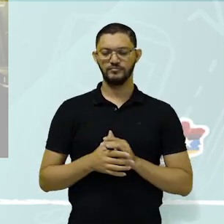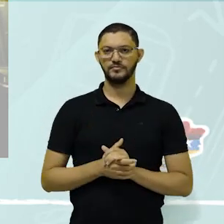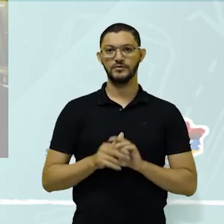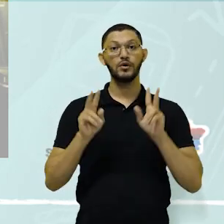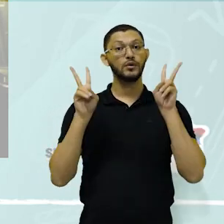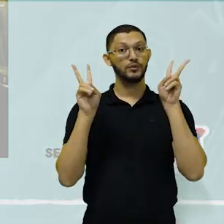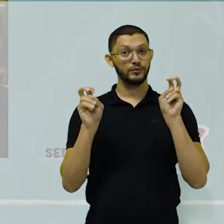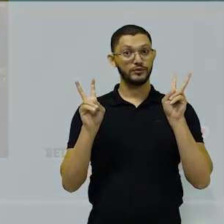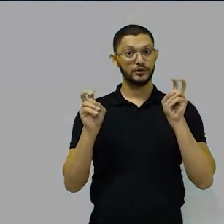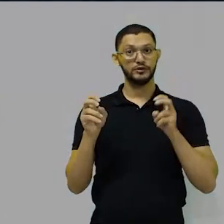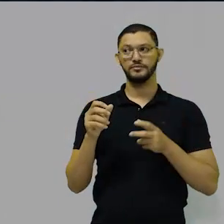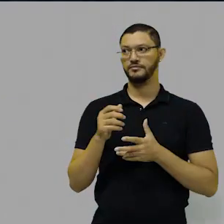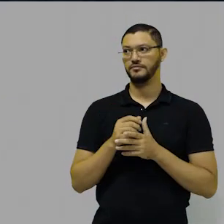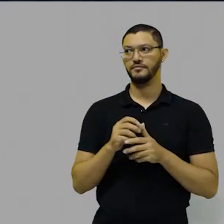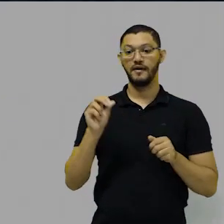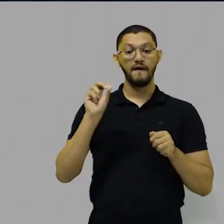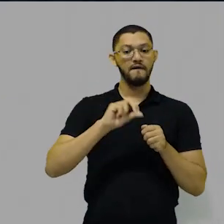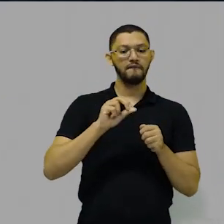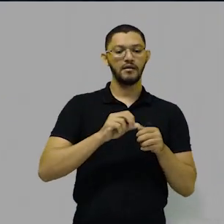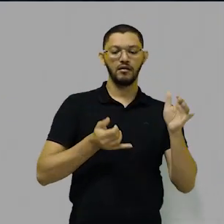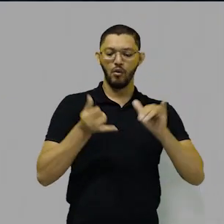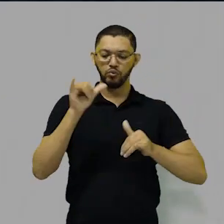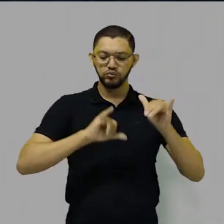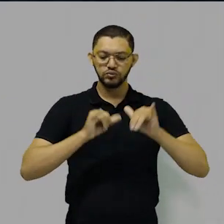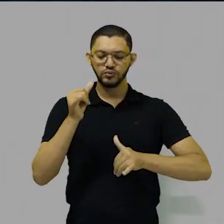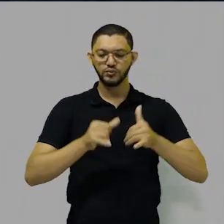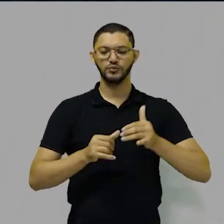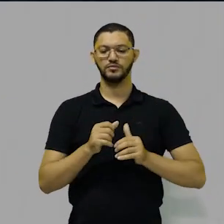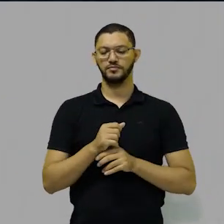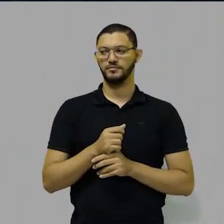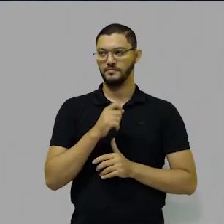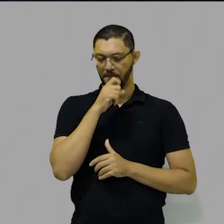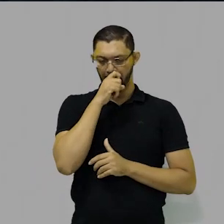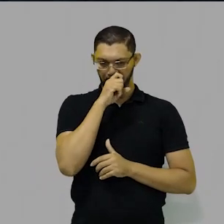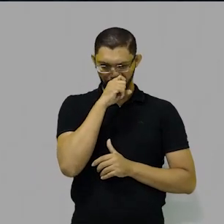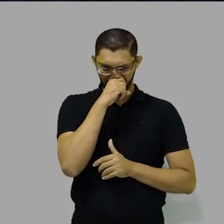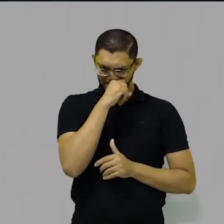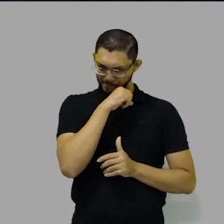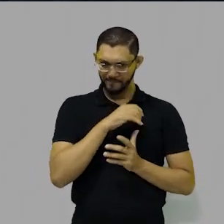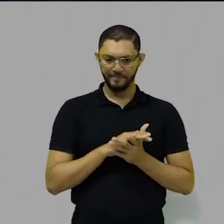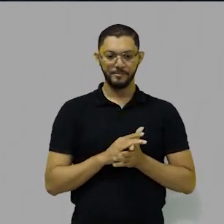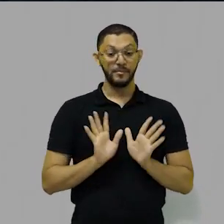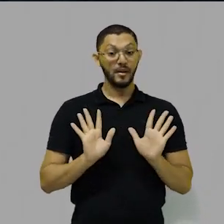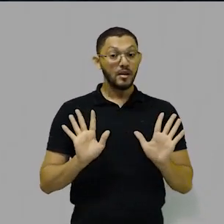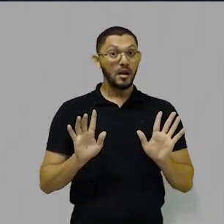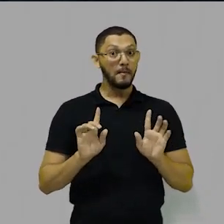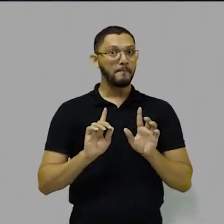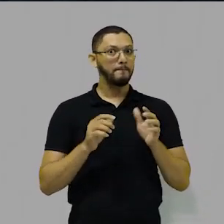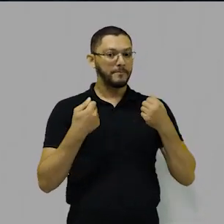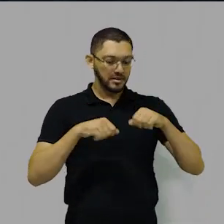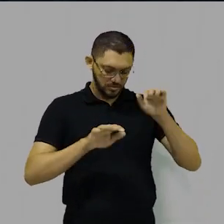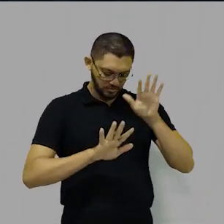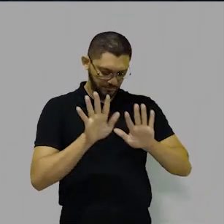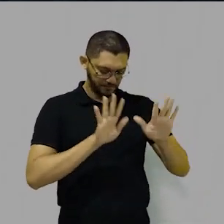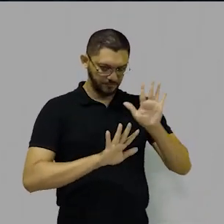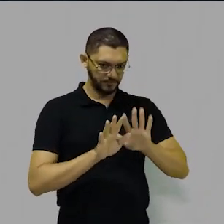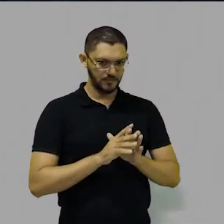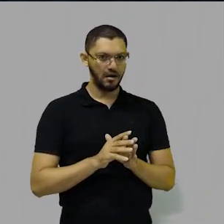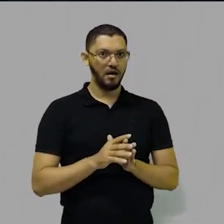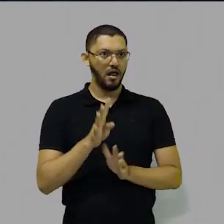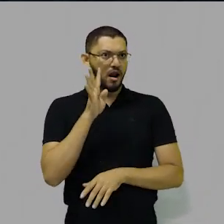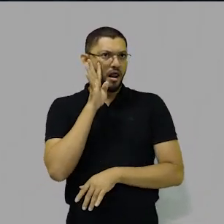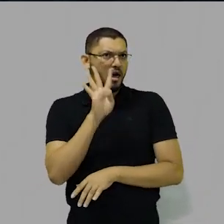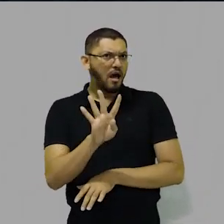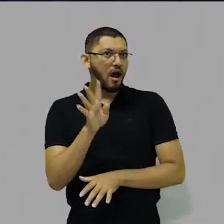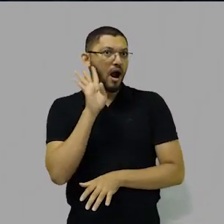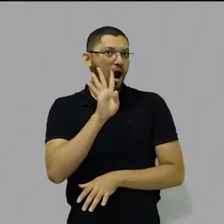série é a fabricação de drogas. E isso a gente deve ter muito cuidado. É uma série interessante?